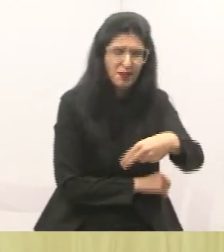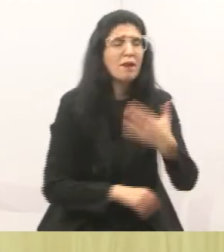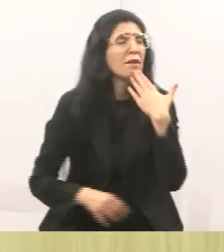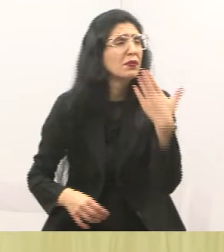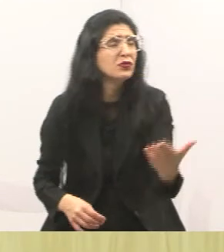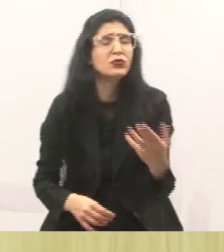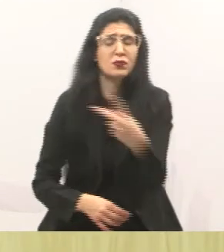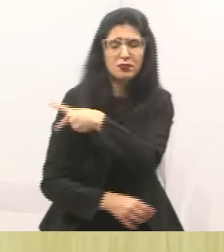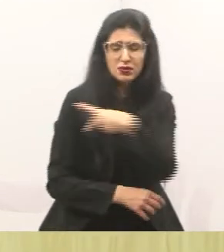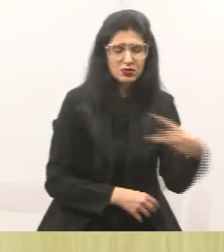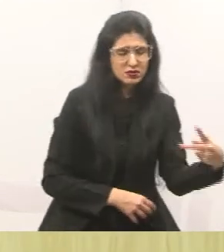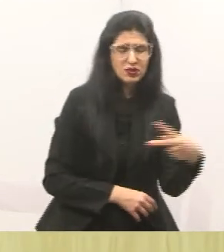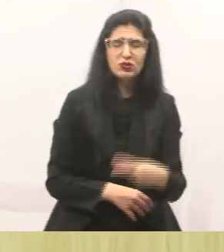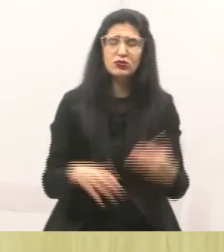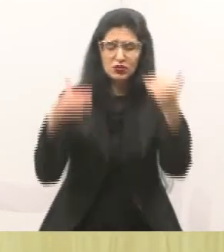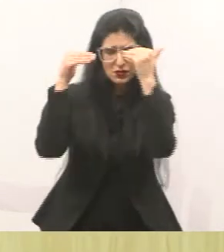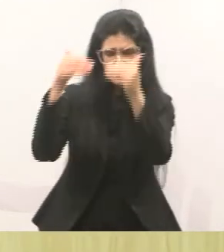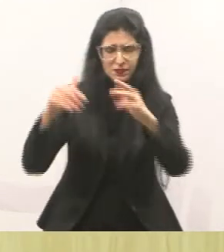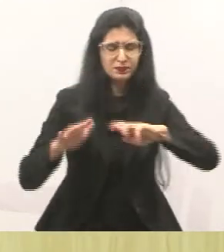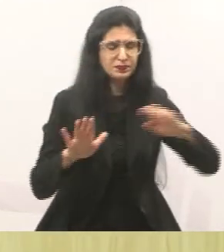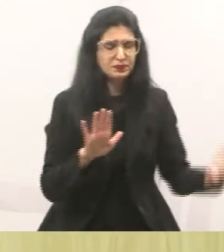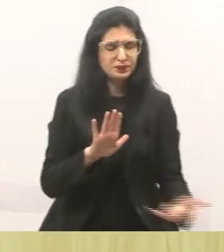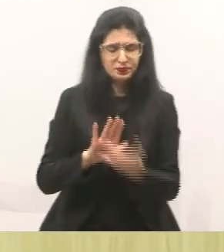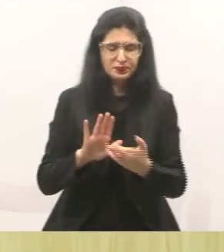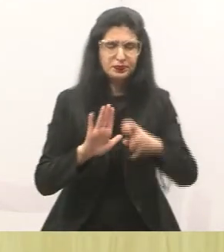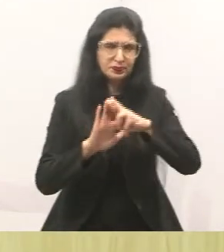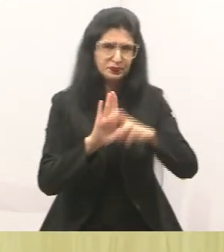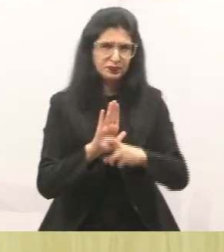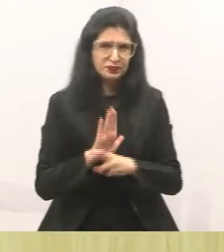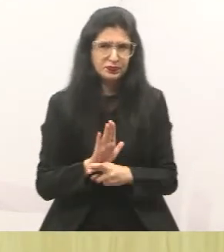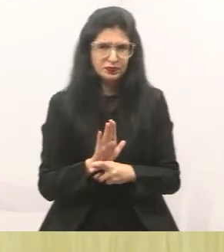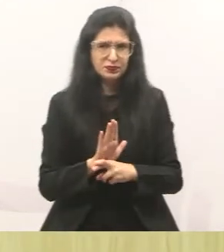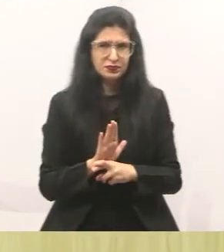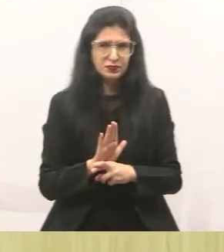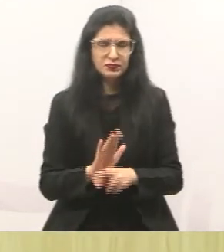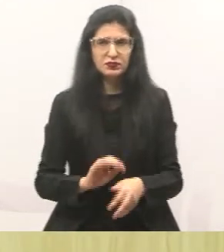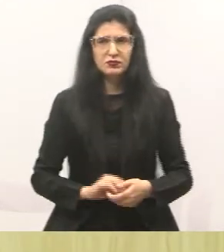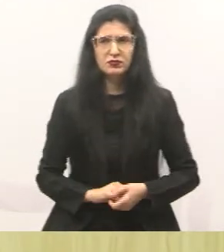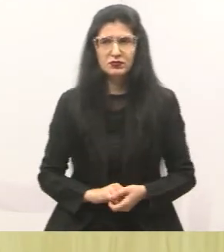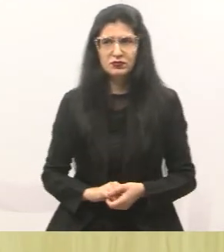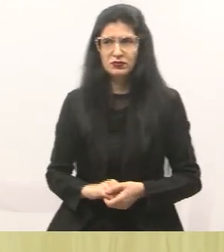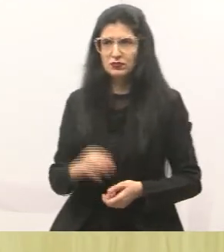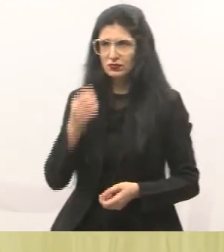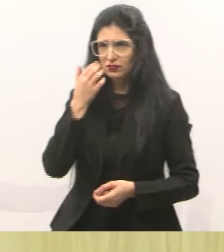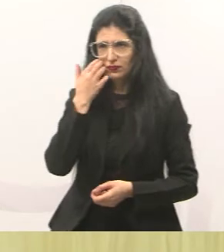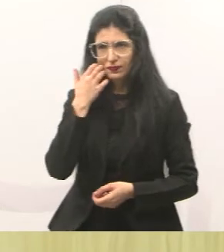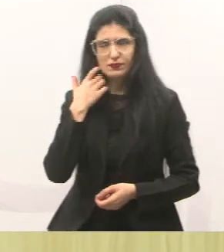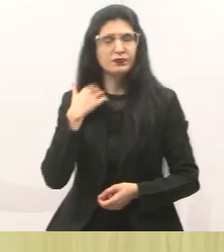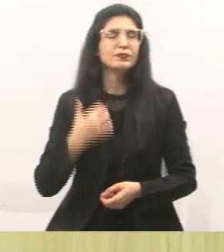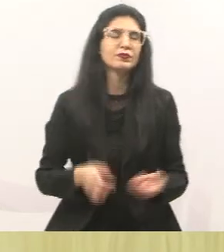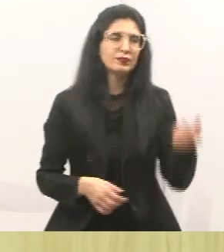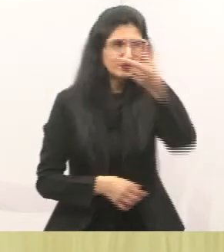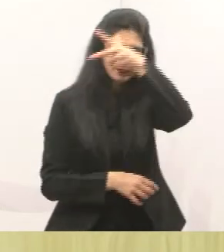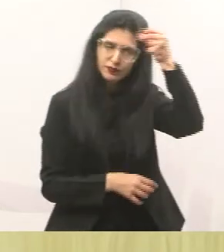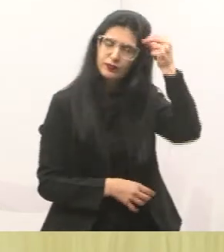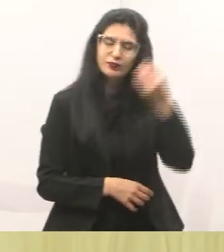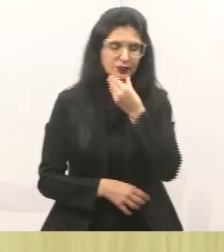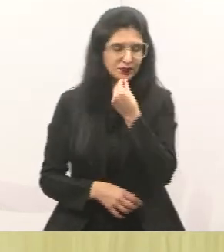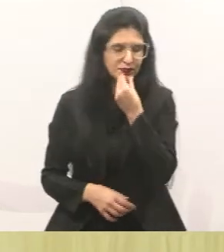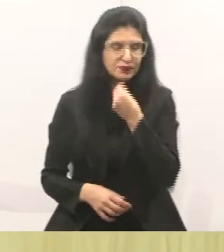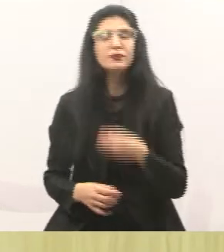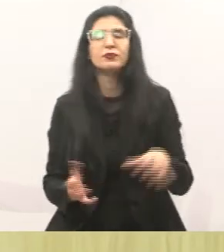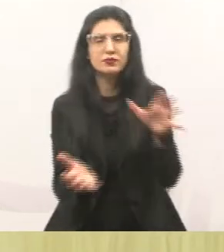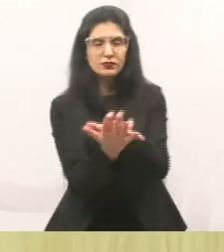desta casa, ouvido e aprovado pela igreja de plenário, cumpridas as formalidades regimentais, seja encaminhado ao seu prefeito municipal de Jacareí o seguinte